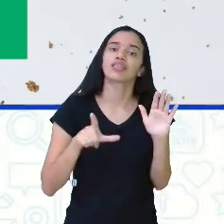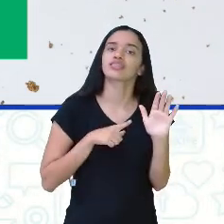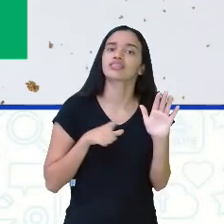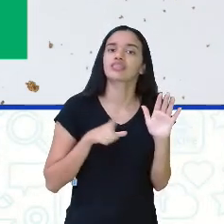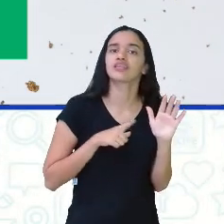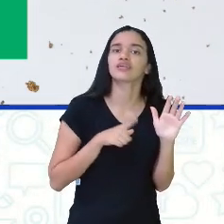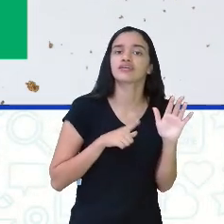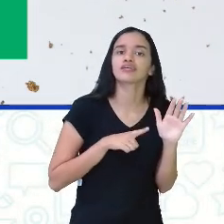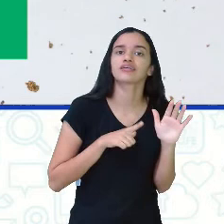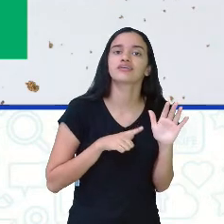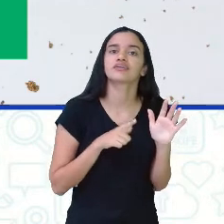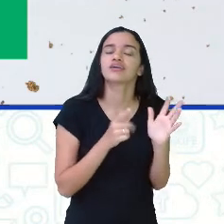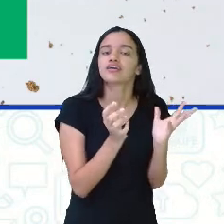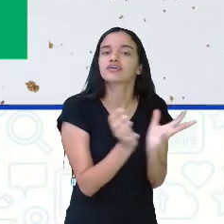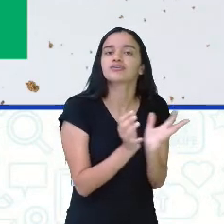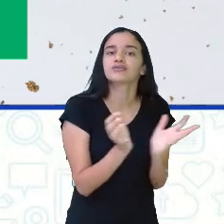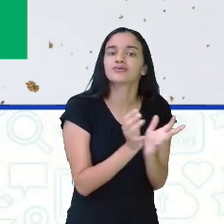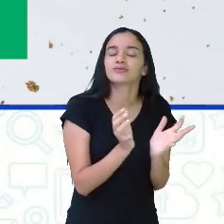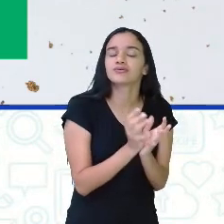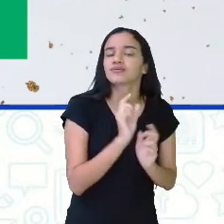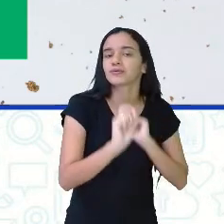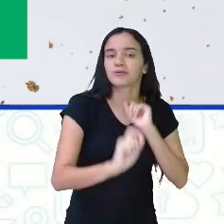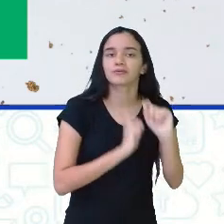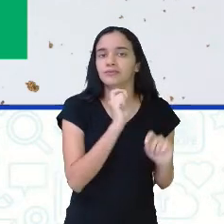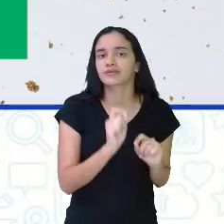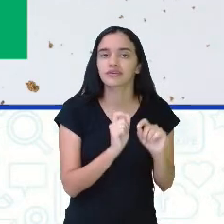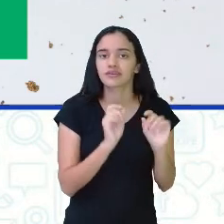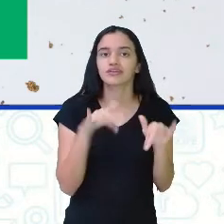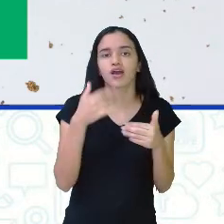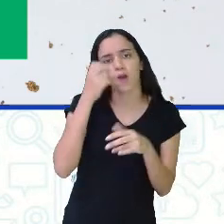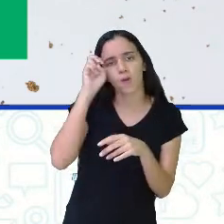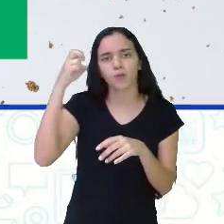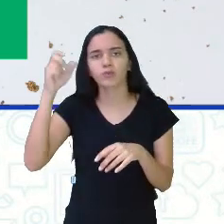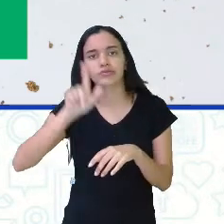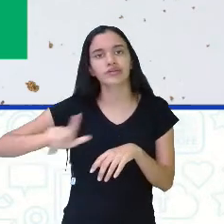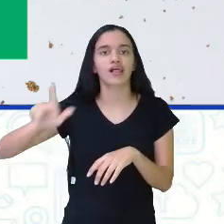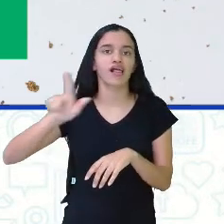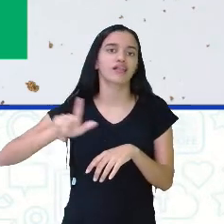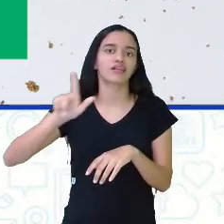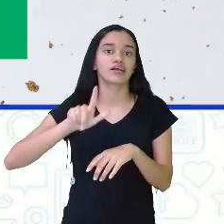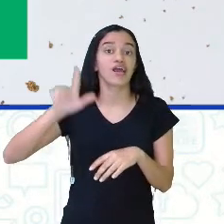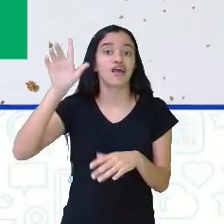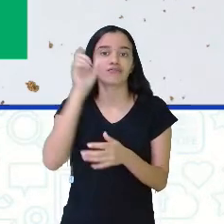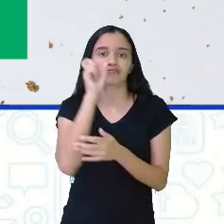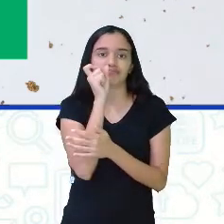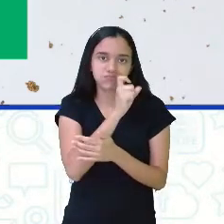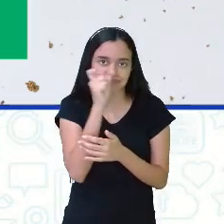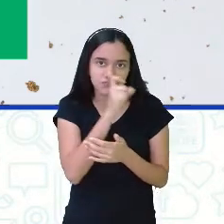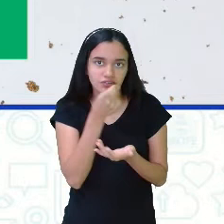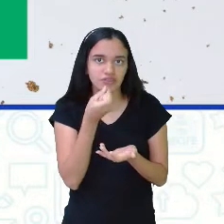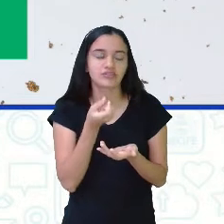gêneros cujo domínio é o da cultura literária ficcional,